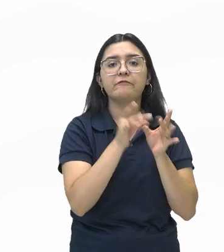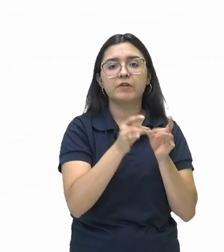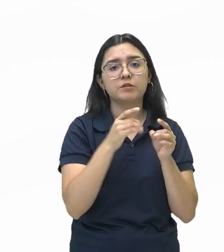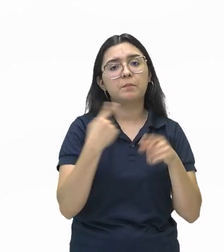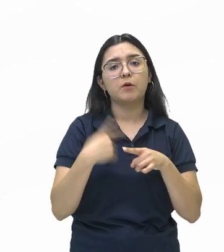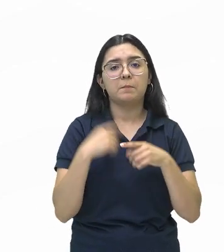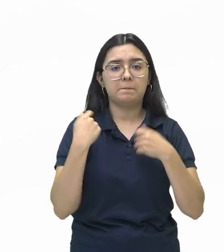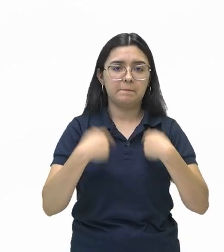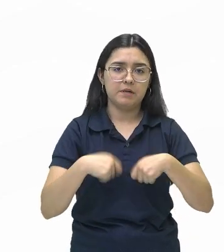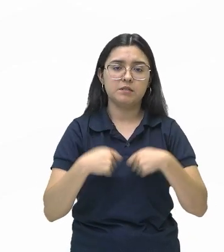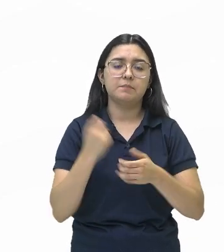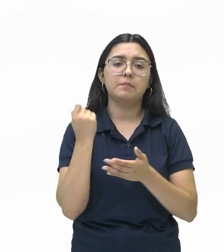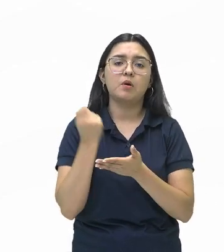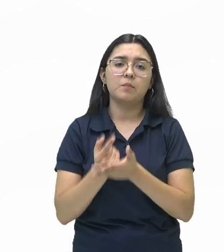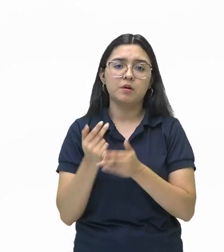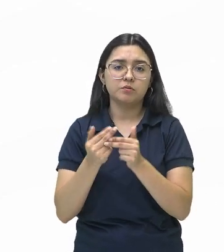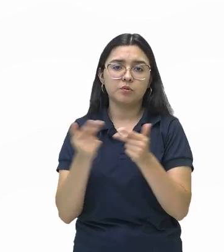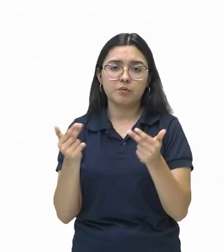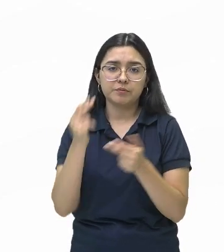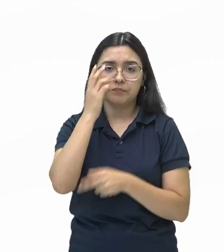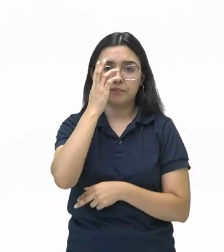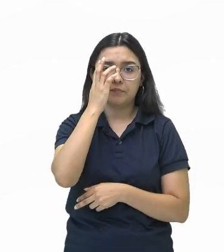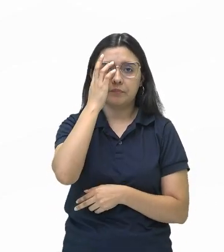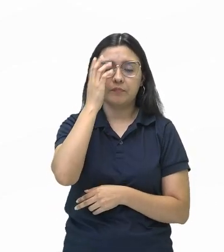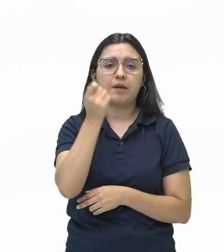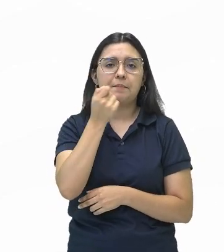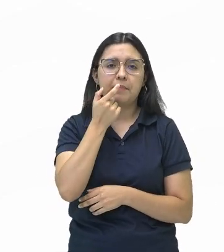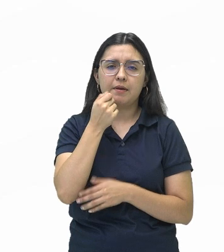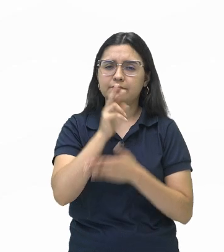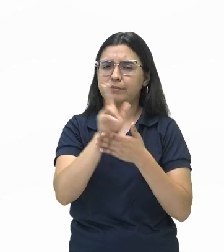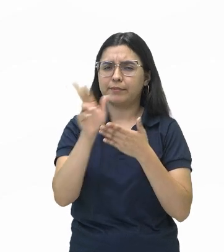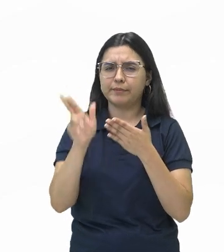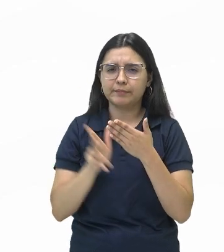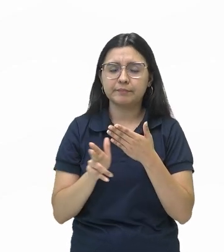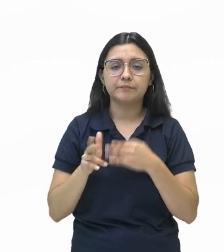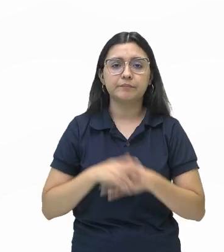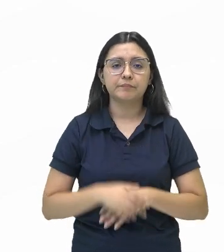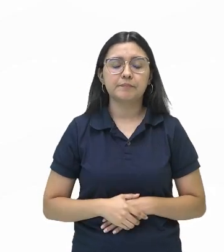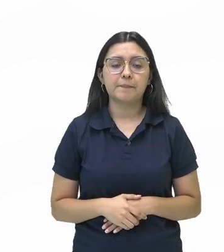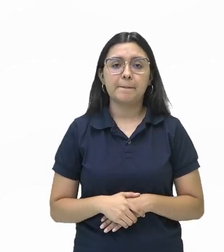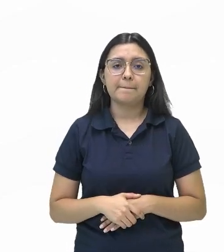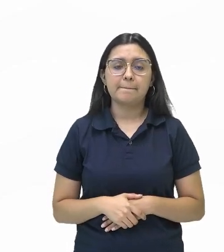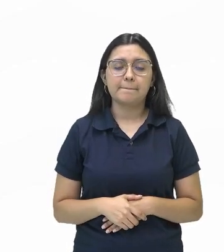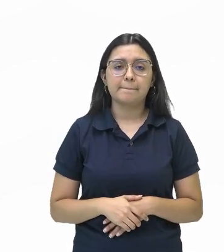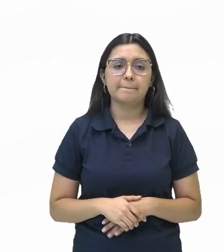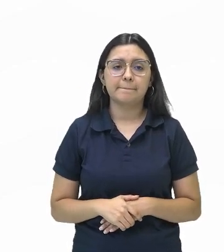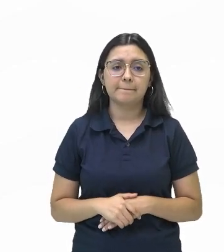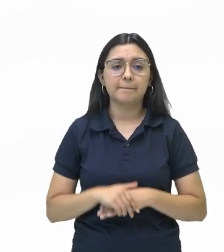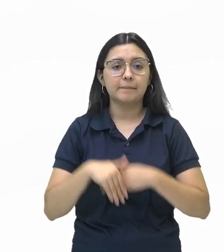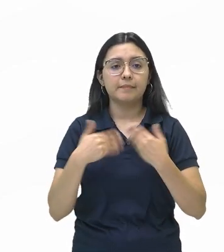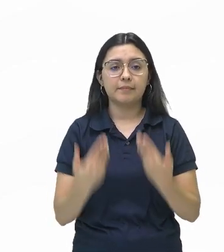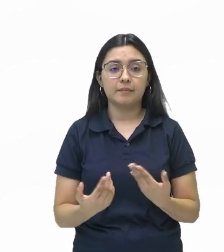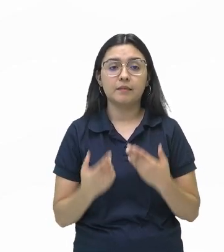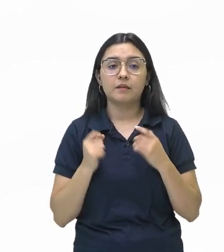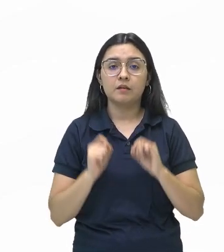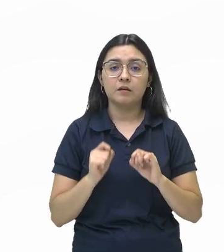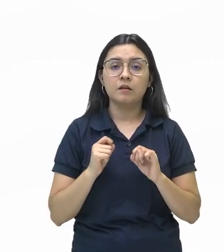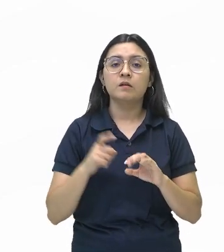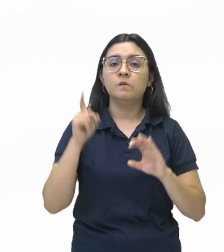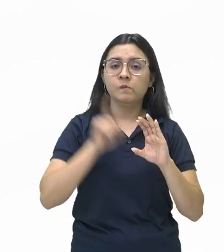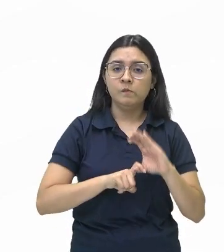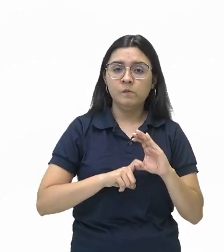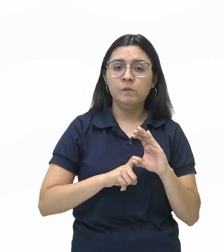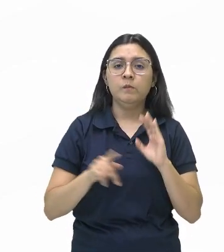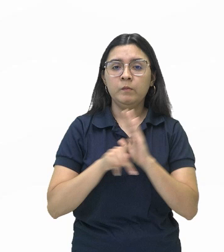ele precisa também, né, para comprar suas coisas, né, seu remédio, etc. Então, isso reforça mais uma vez a